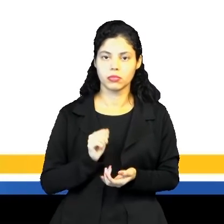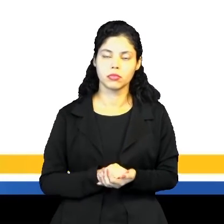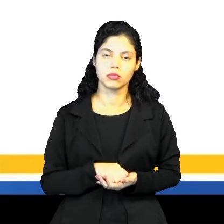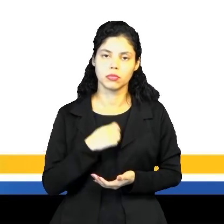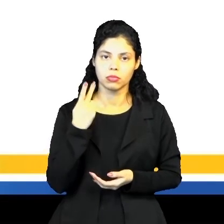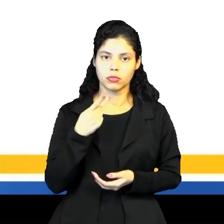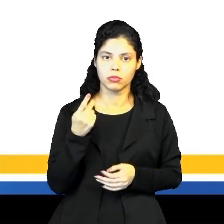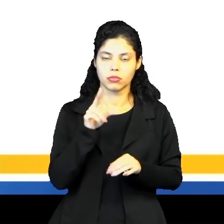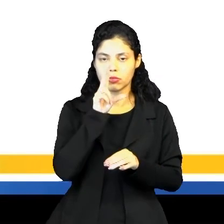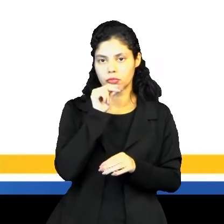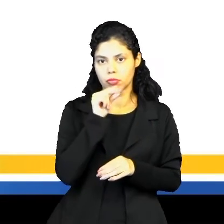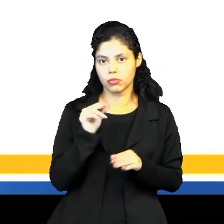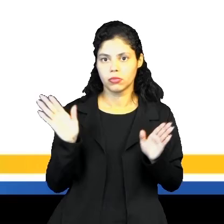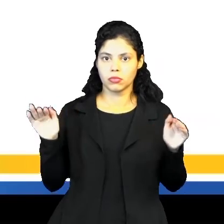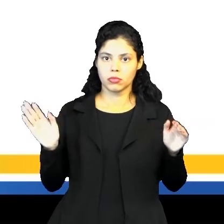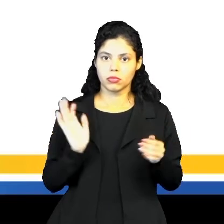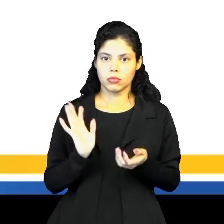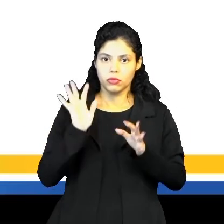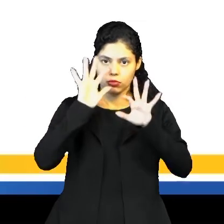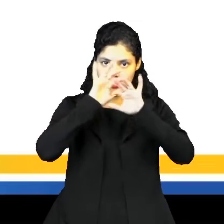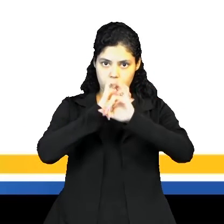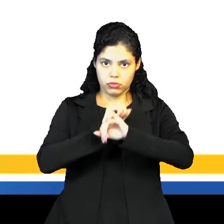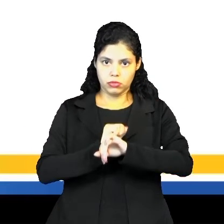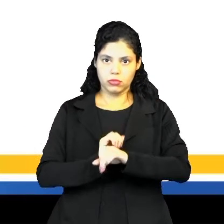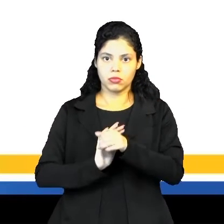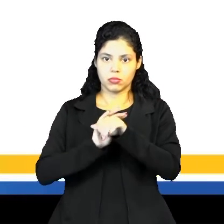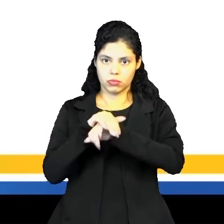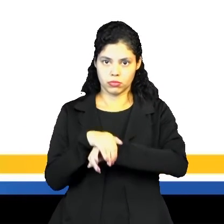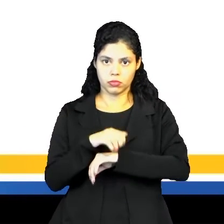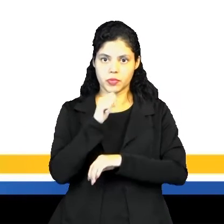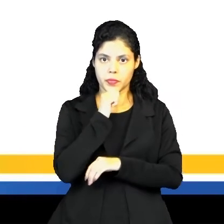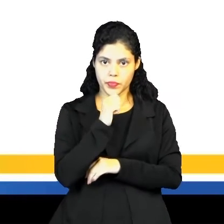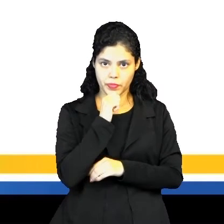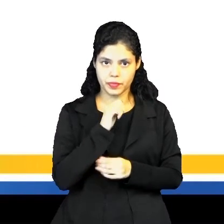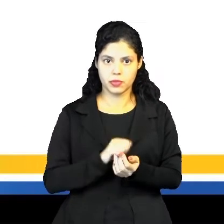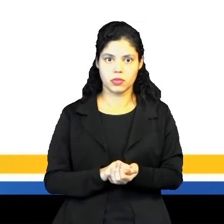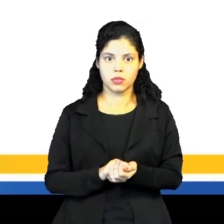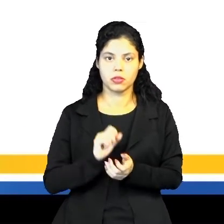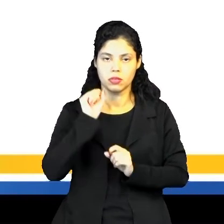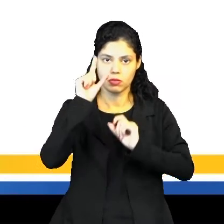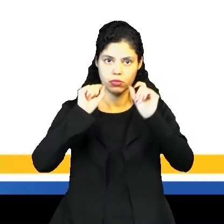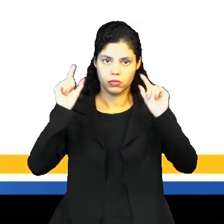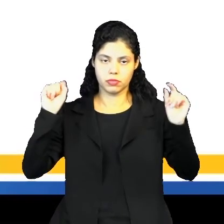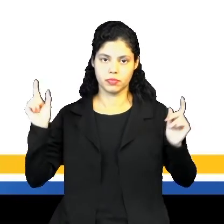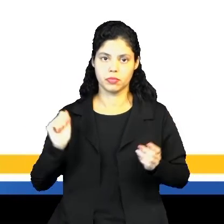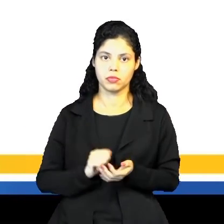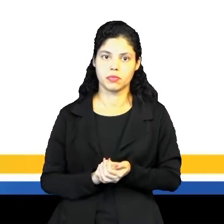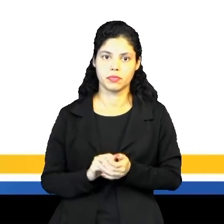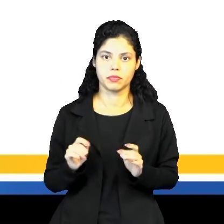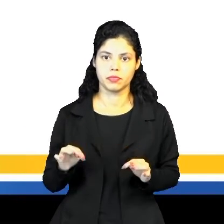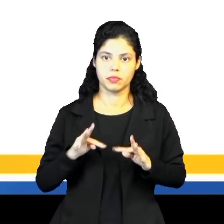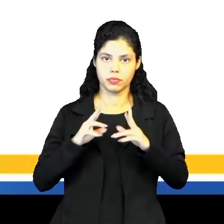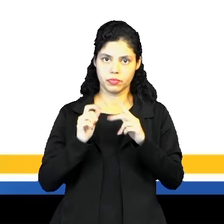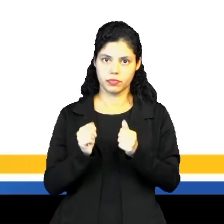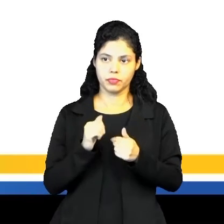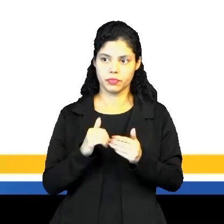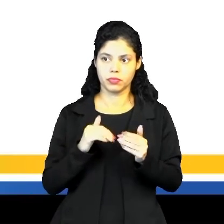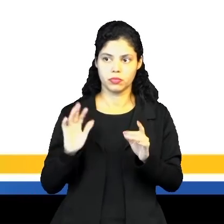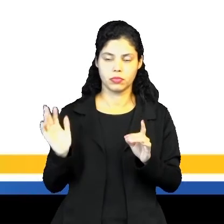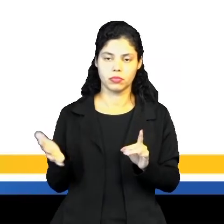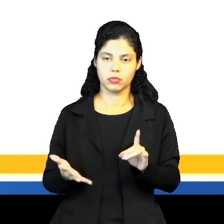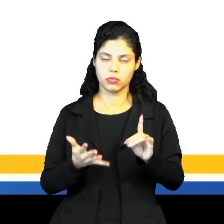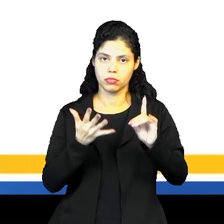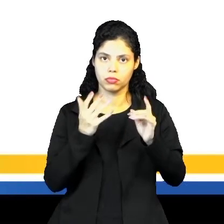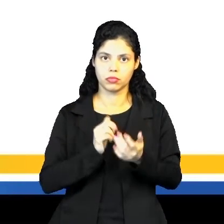aí vai falando dos pássaros noturnos, né? Fala dos elementos também da estrela, né? Ele vai